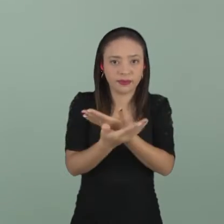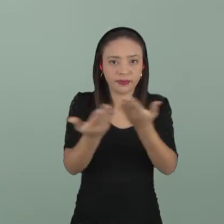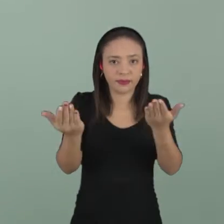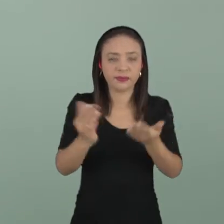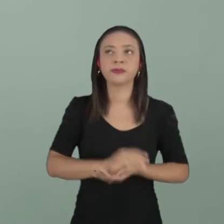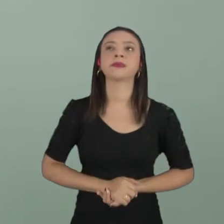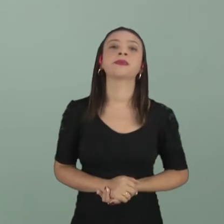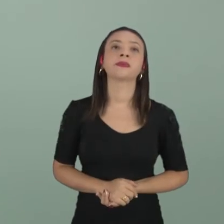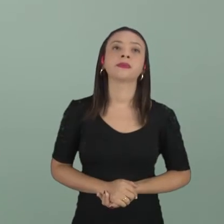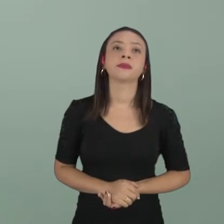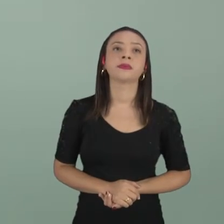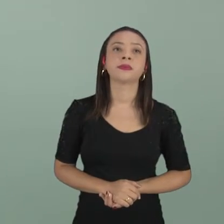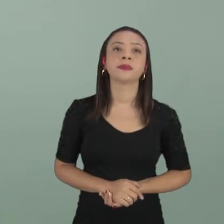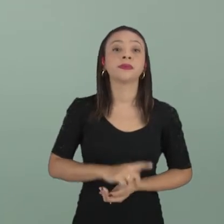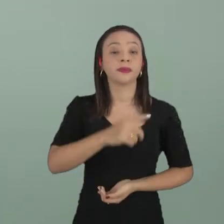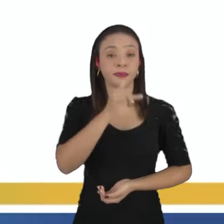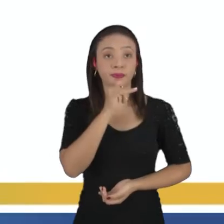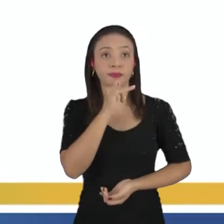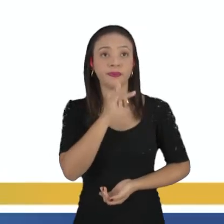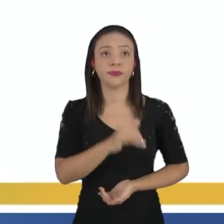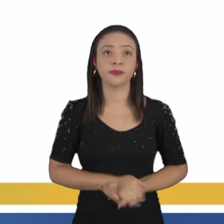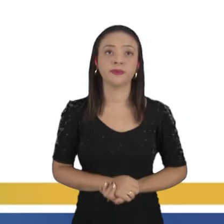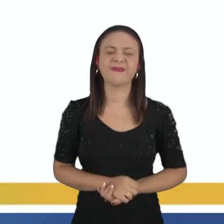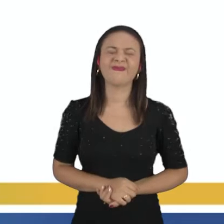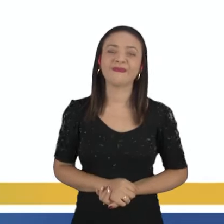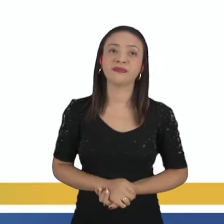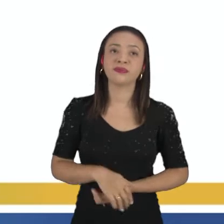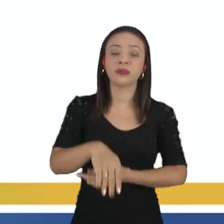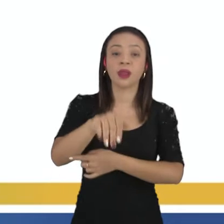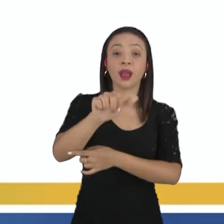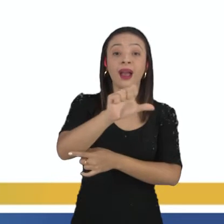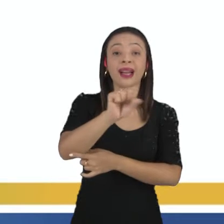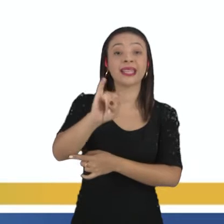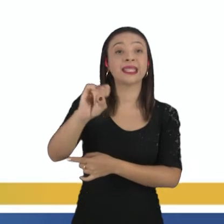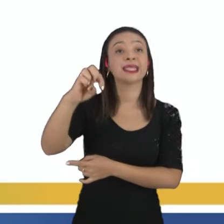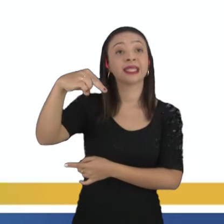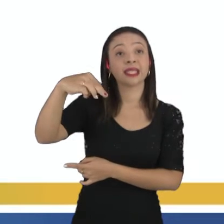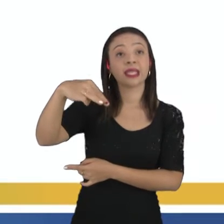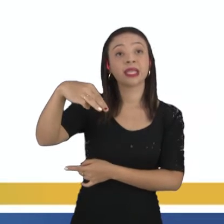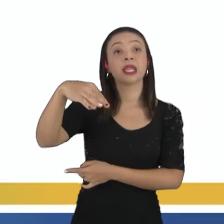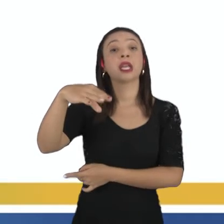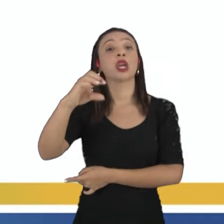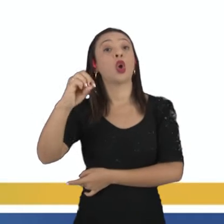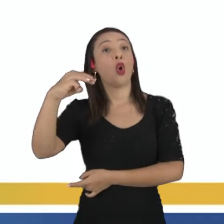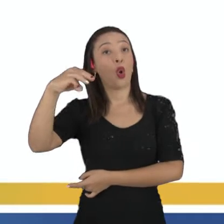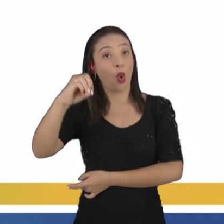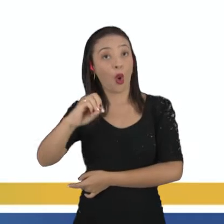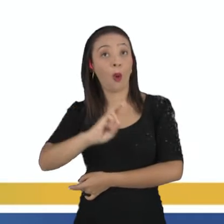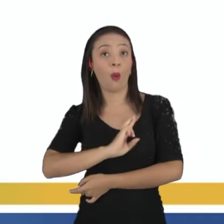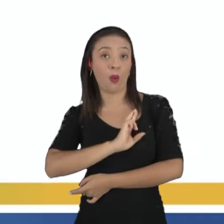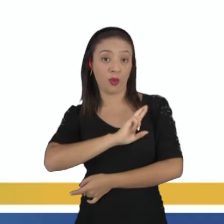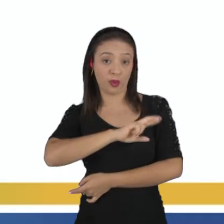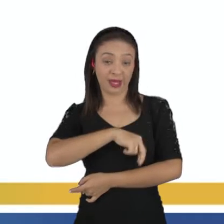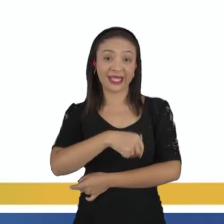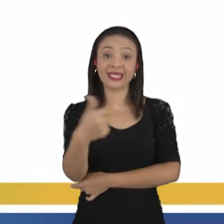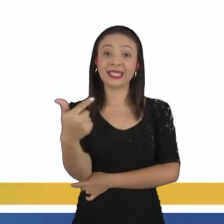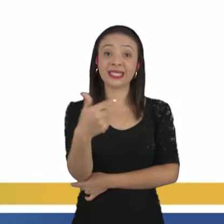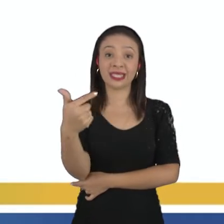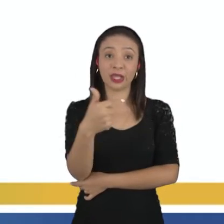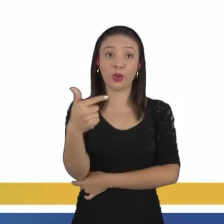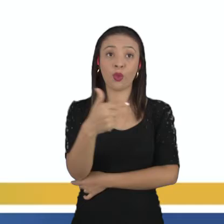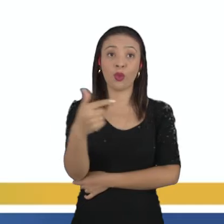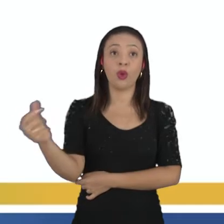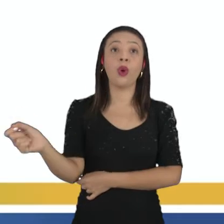vocês. Próximo exemplo. Assim como o romantismo, a segunda geração modernista prezou